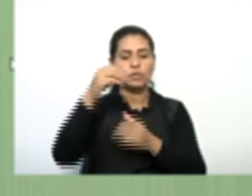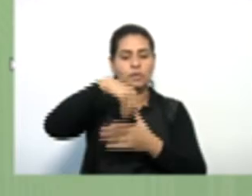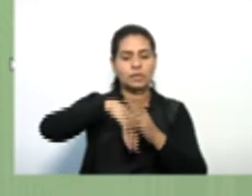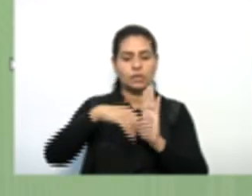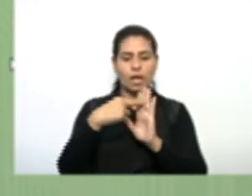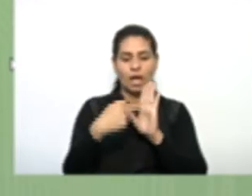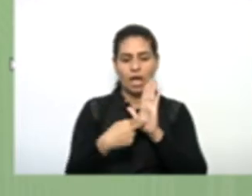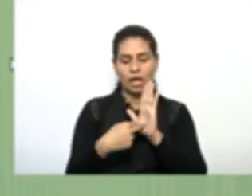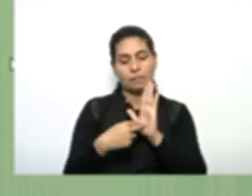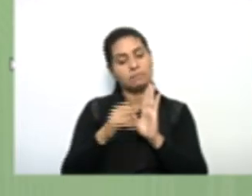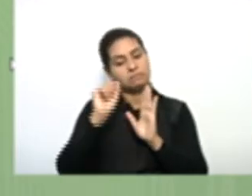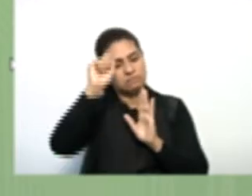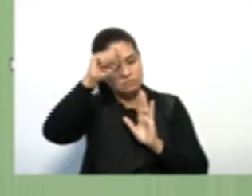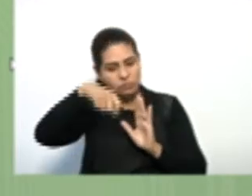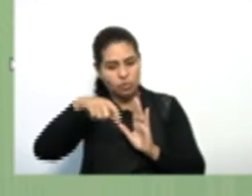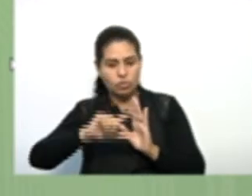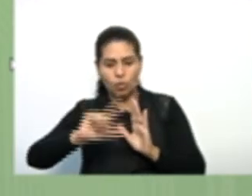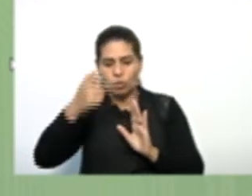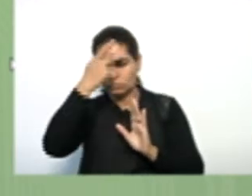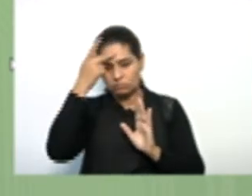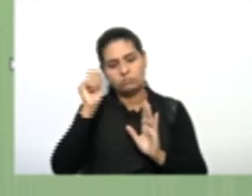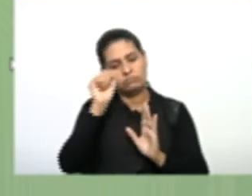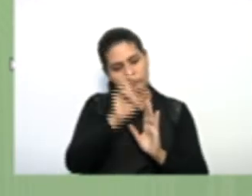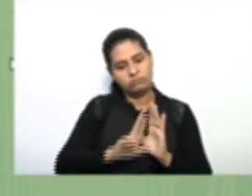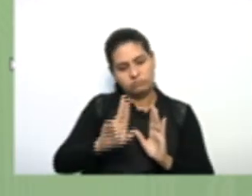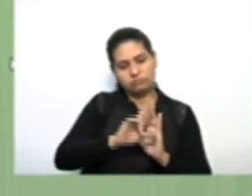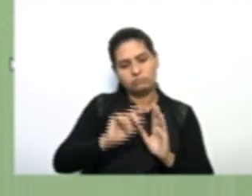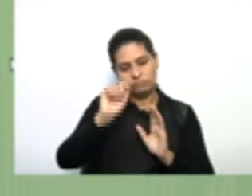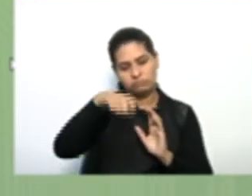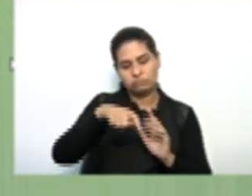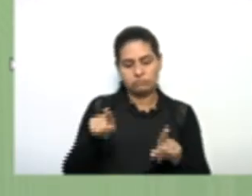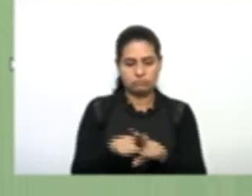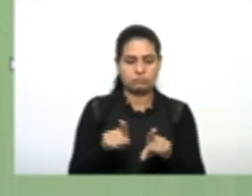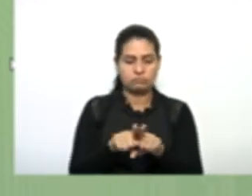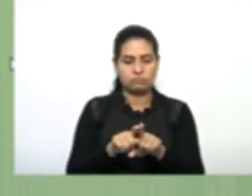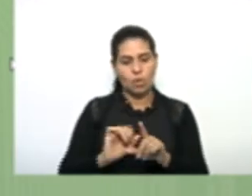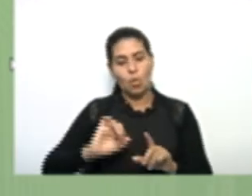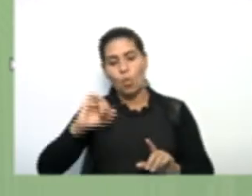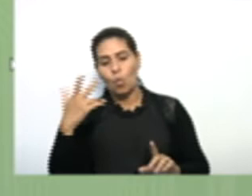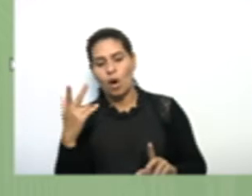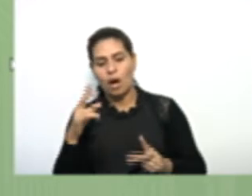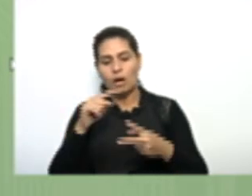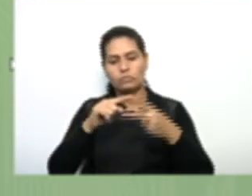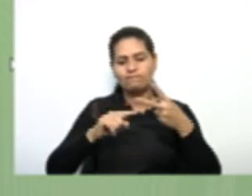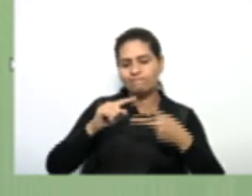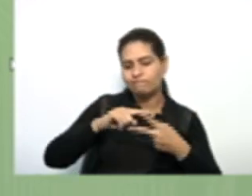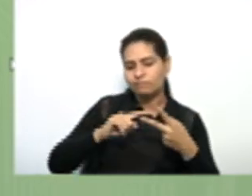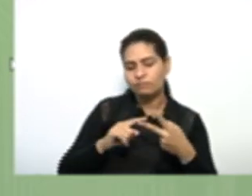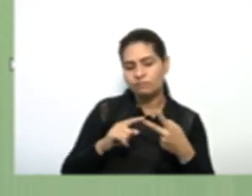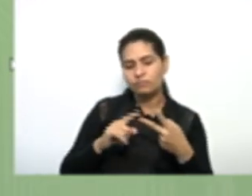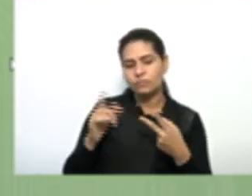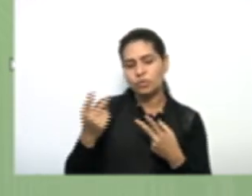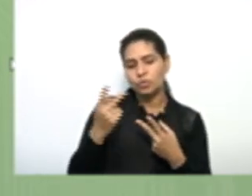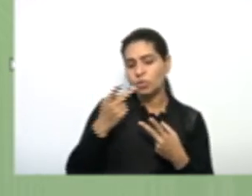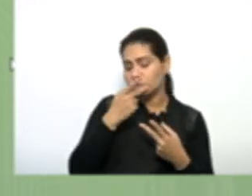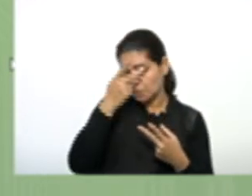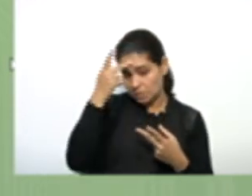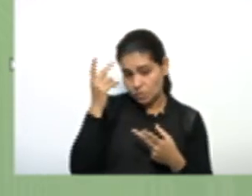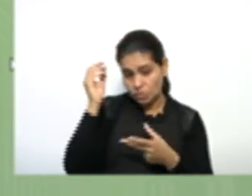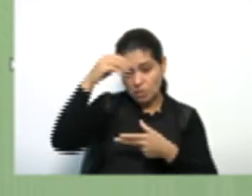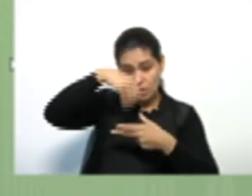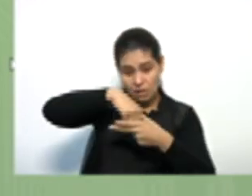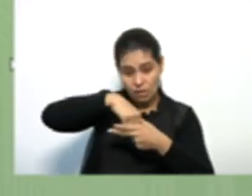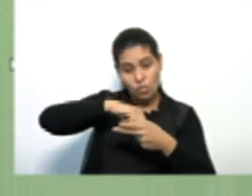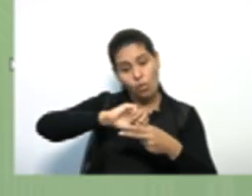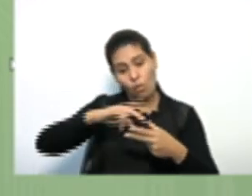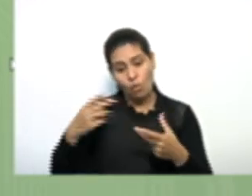existe a possibilidade, sim, de outras pessoas usufruírem, né? E qual a diferença das operações cooperativas para cooperados e para